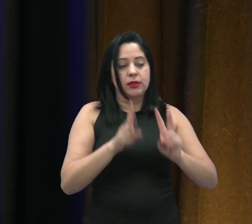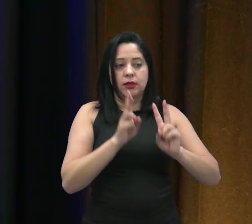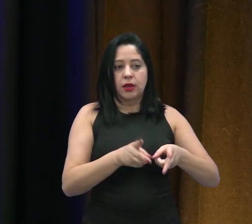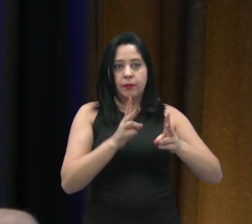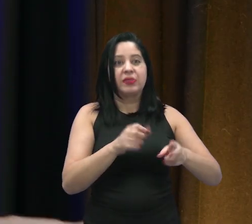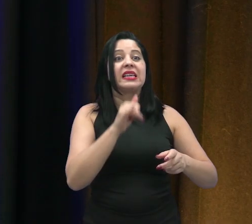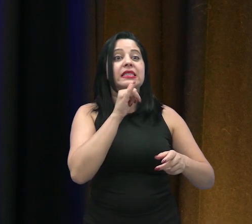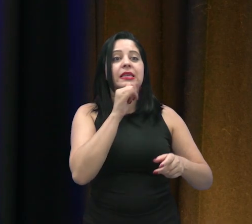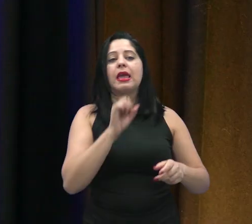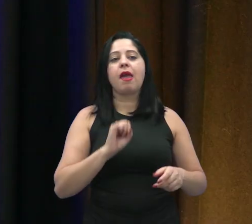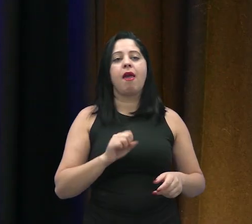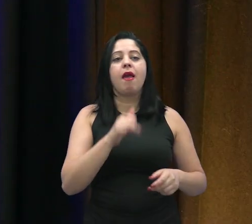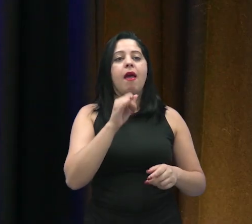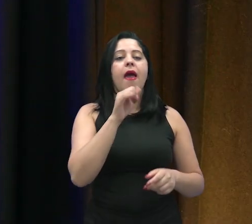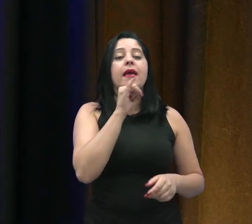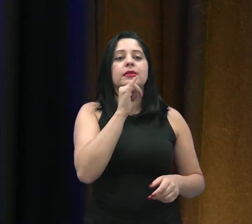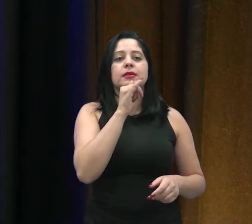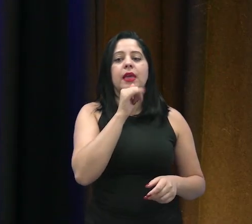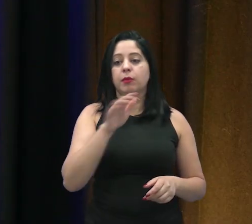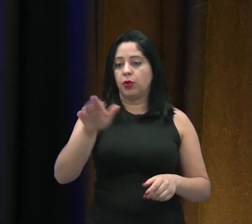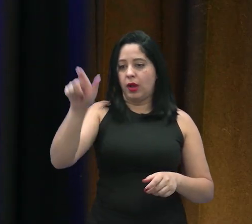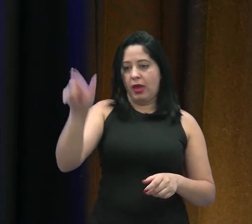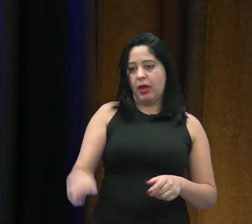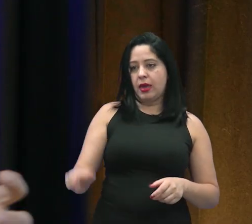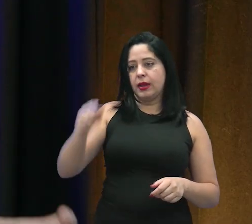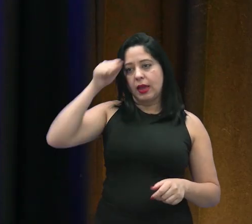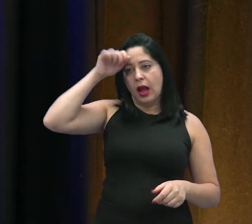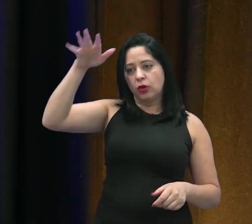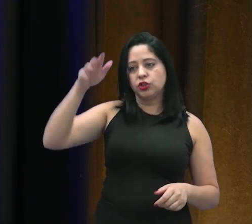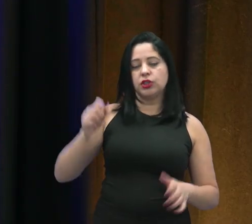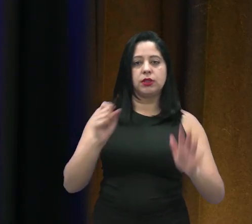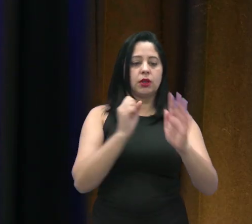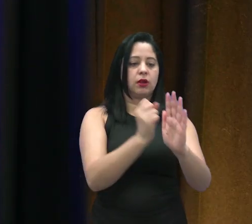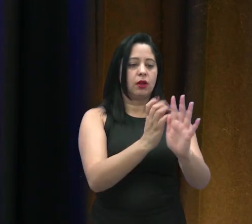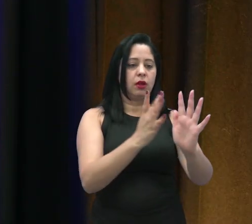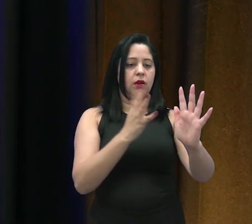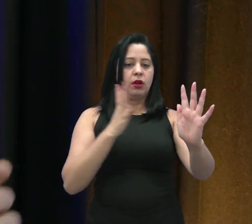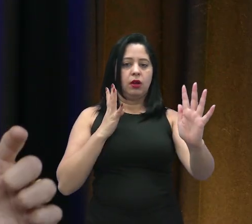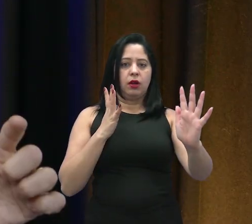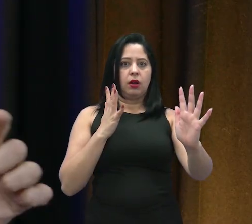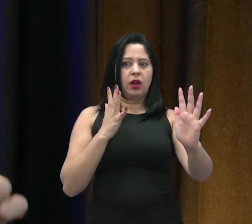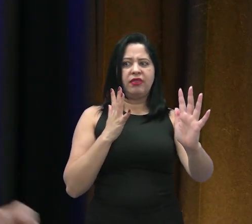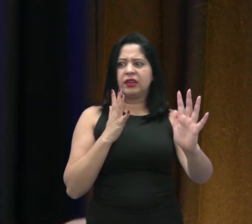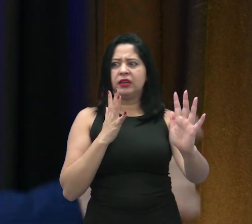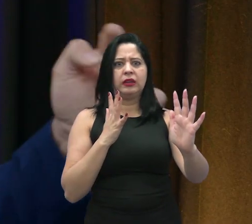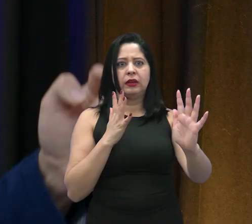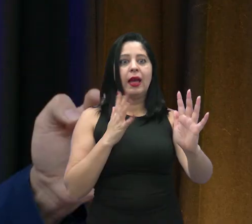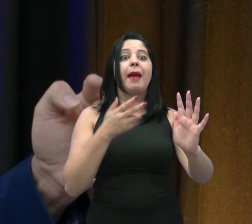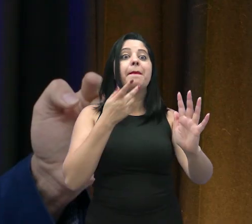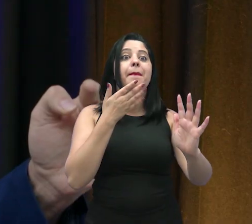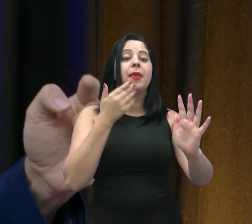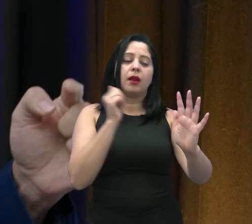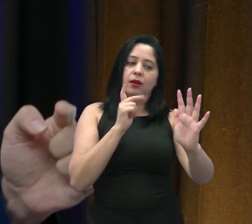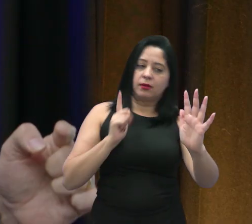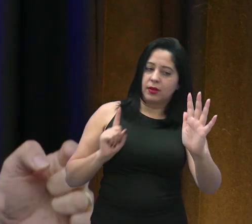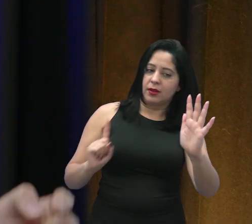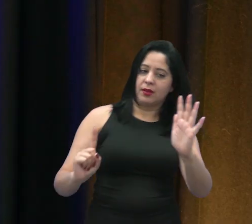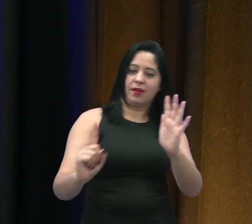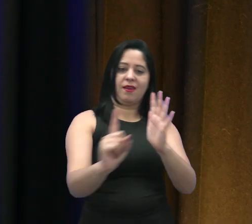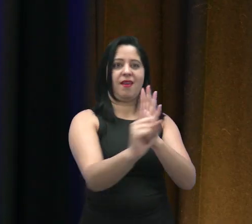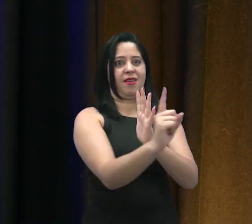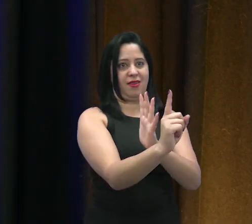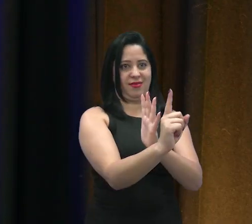atendimento, tem uma fila muito grande, ele já foge da rotina, fica difícil estar com o autista lá. Aí você tem a prioridade, surge